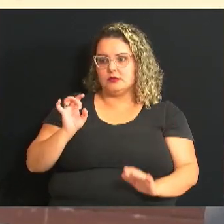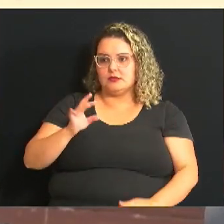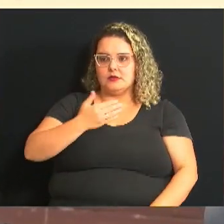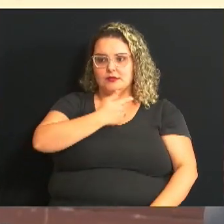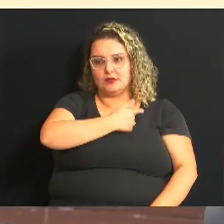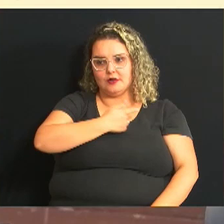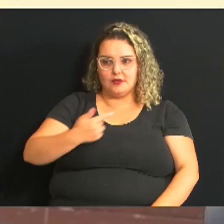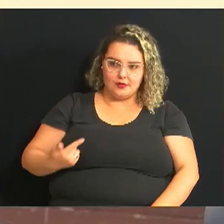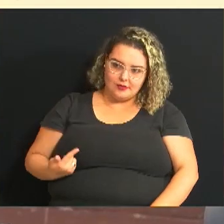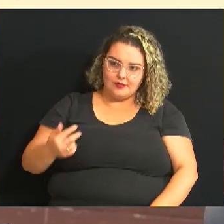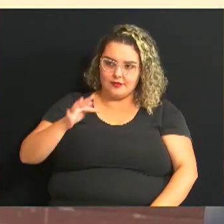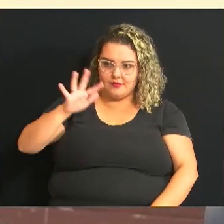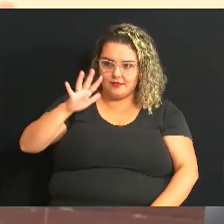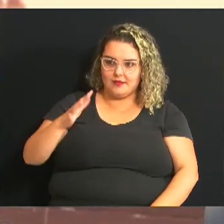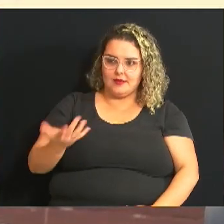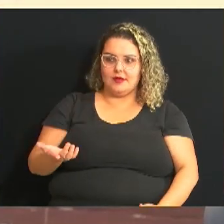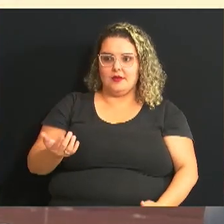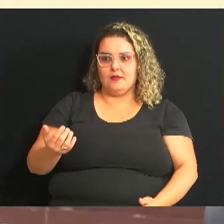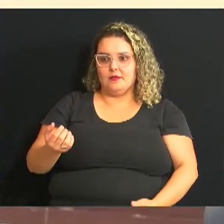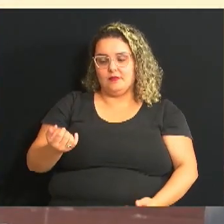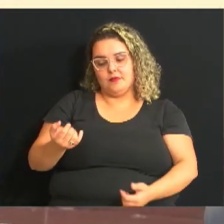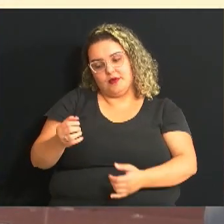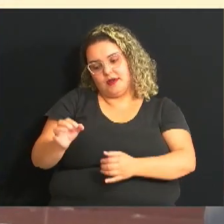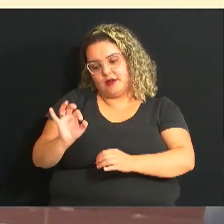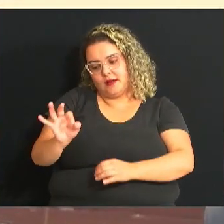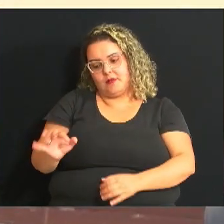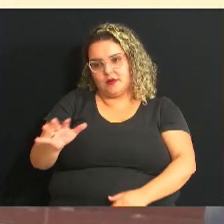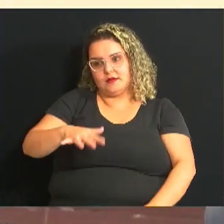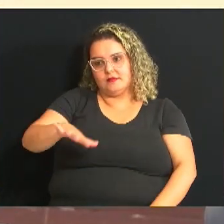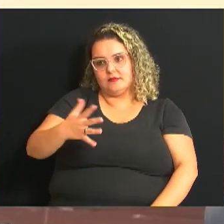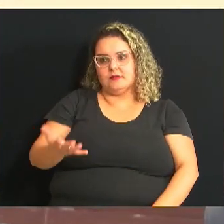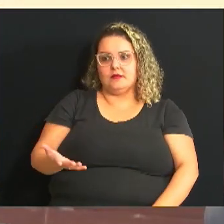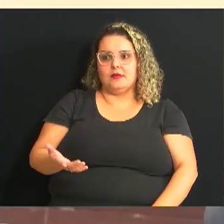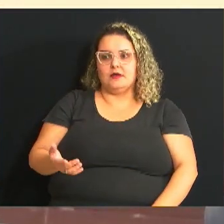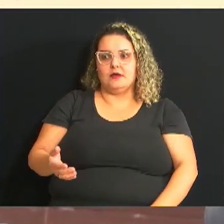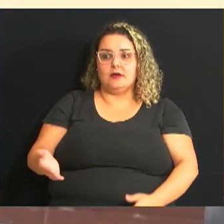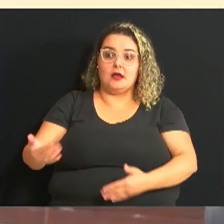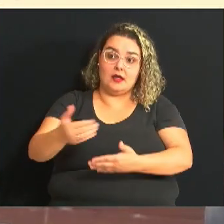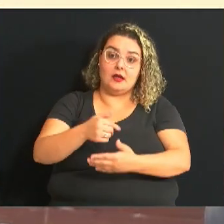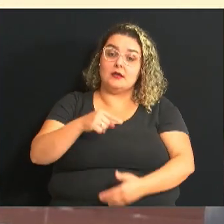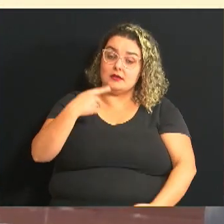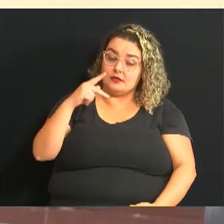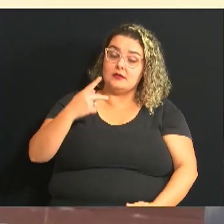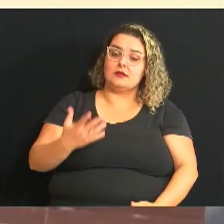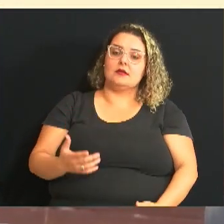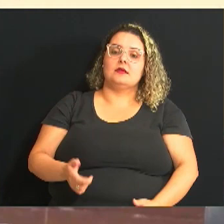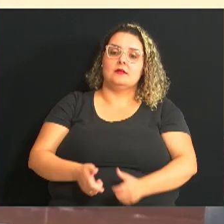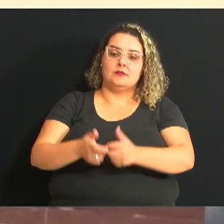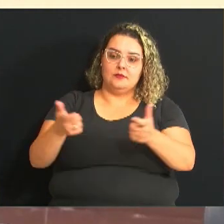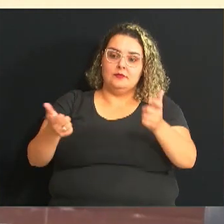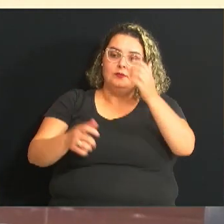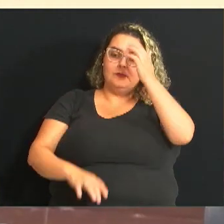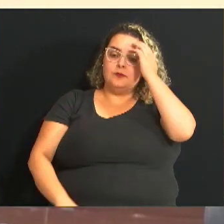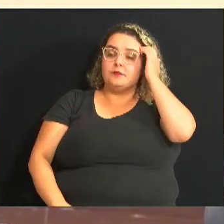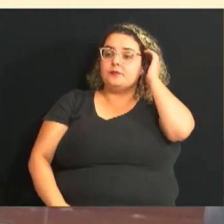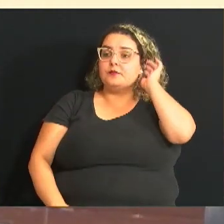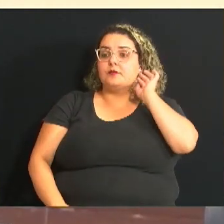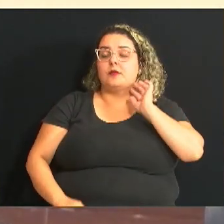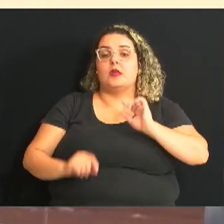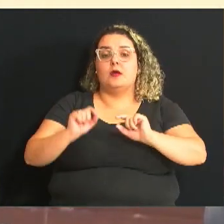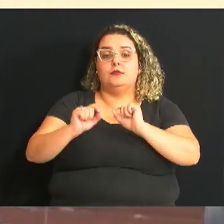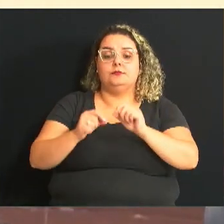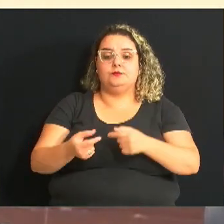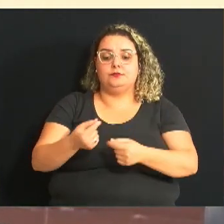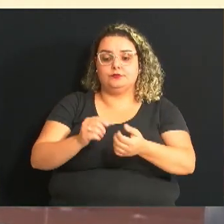vai para lá essa parte, mas a arrecadação dele é imensa também, né? Mas quem faz a destinação, seja